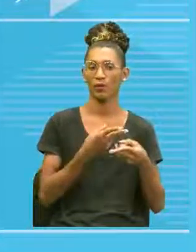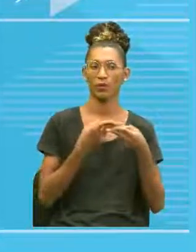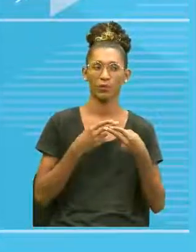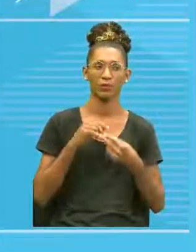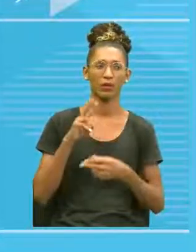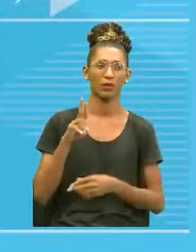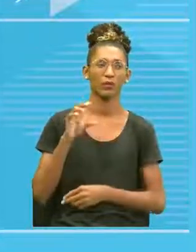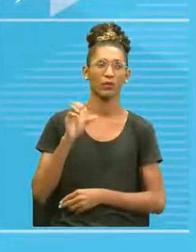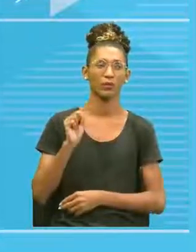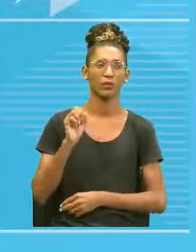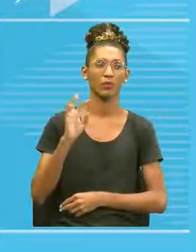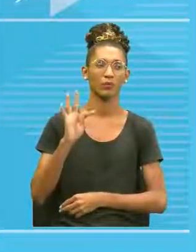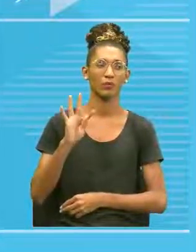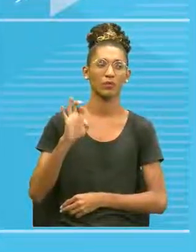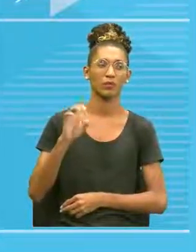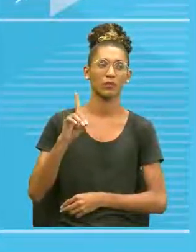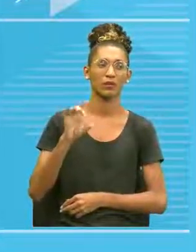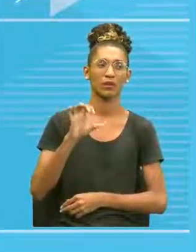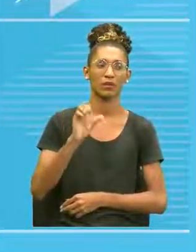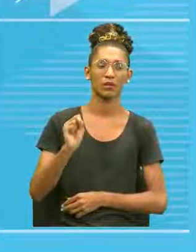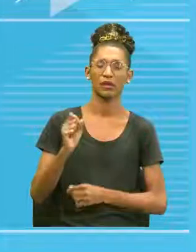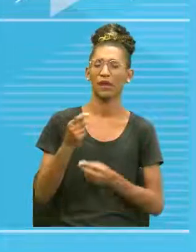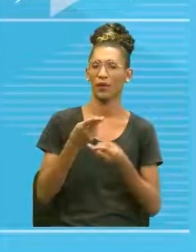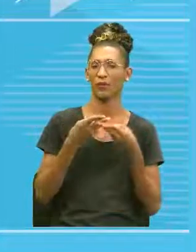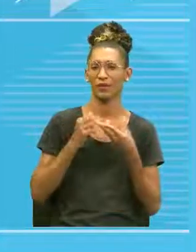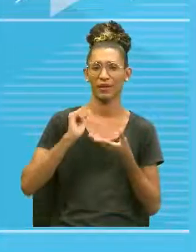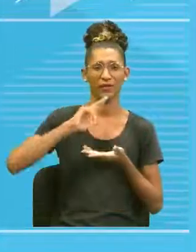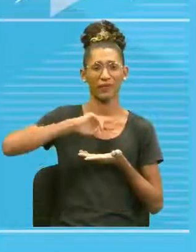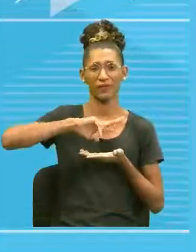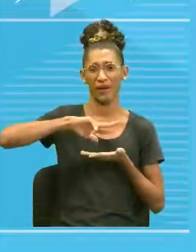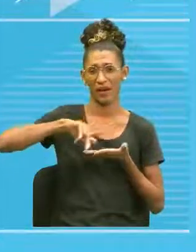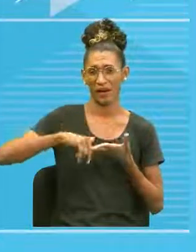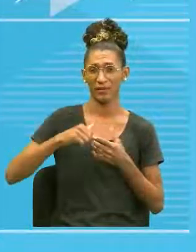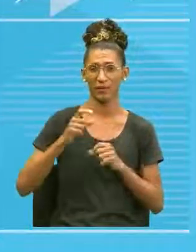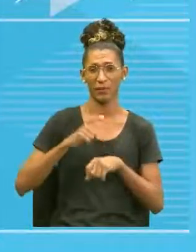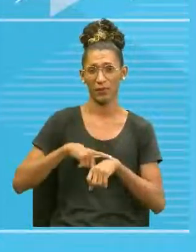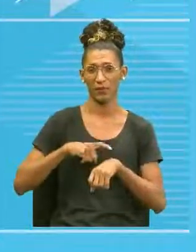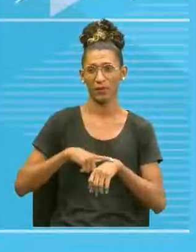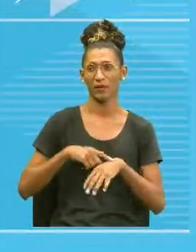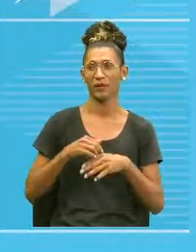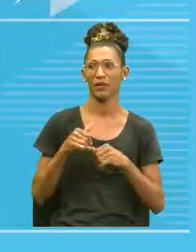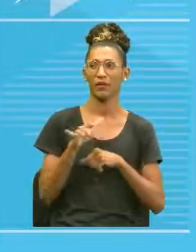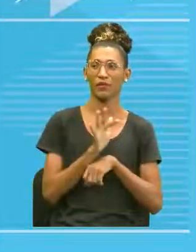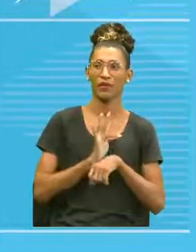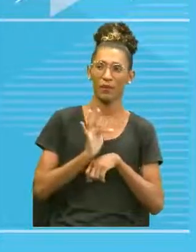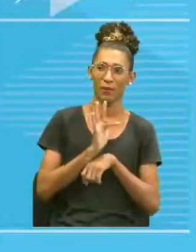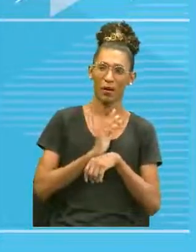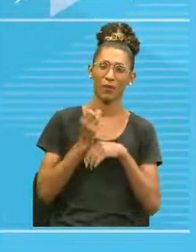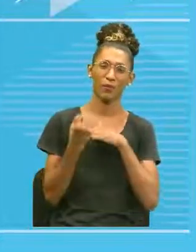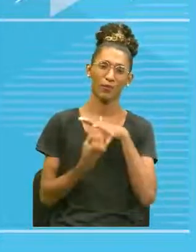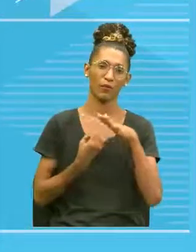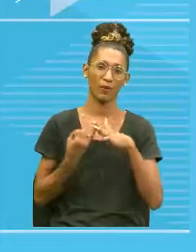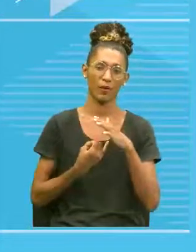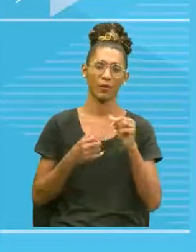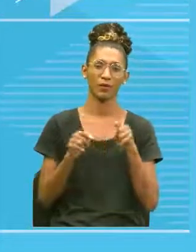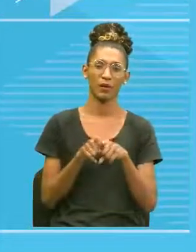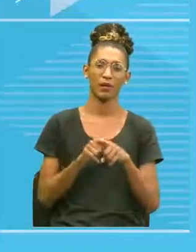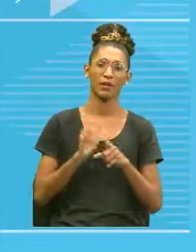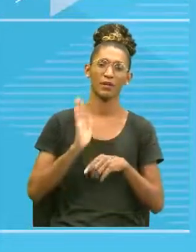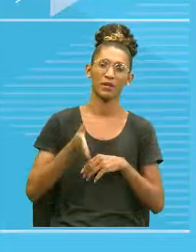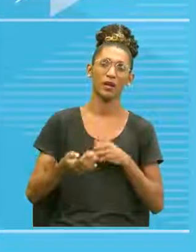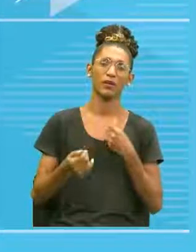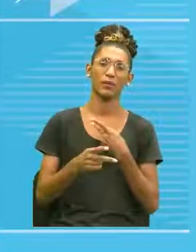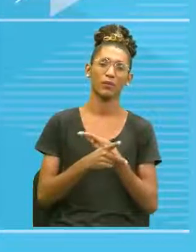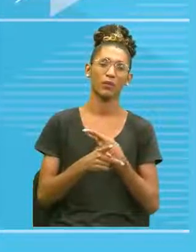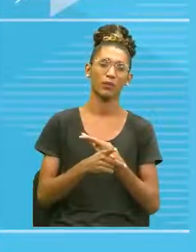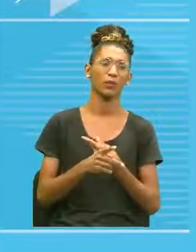ou seja o vocês deles então da situação tá formal e informal já que esse pronome